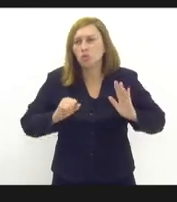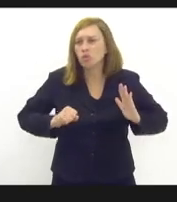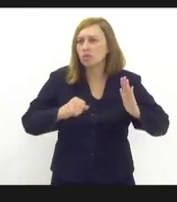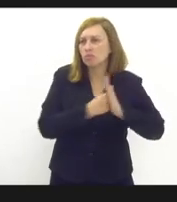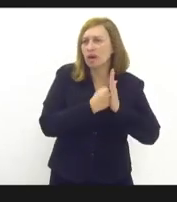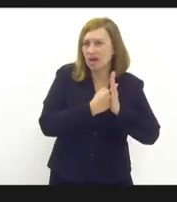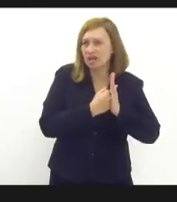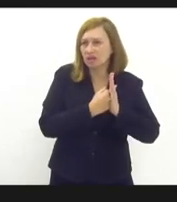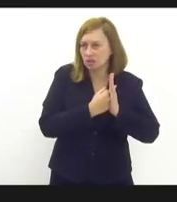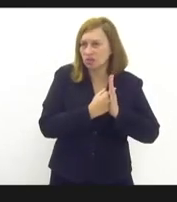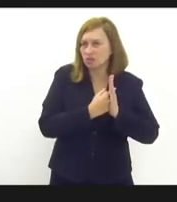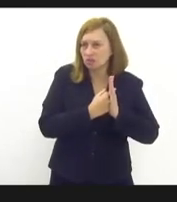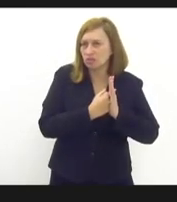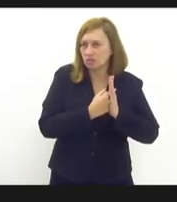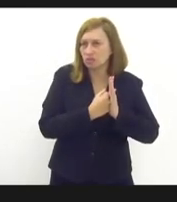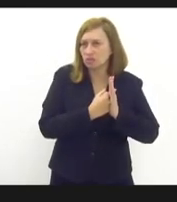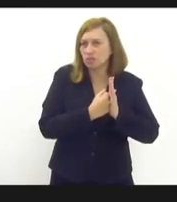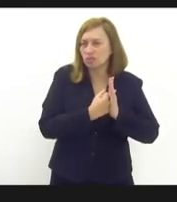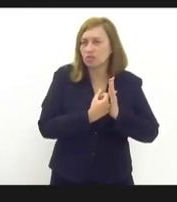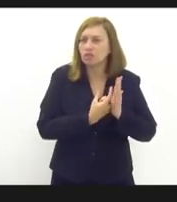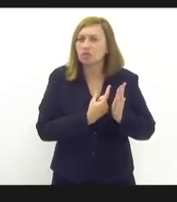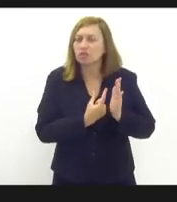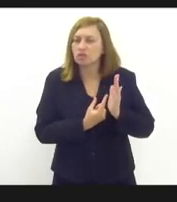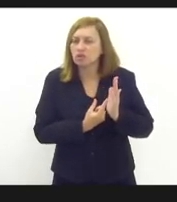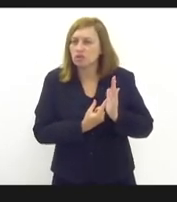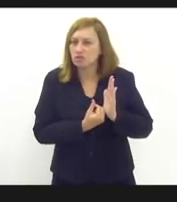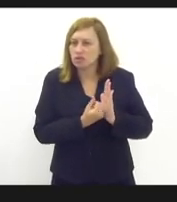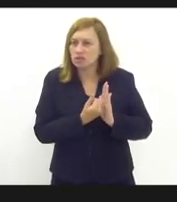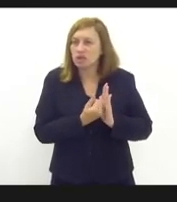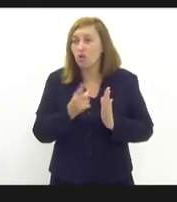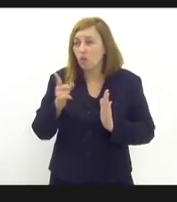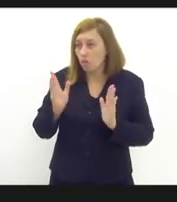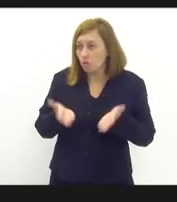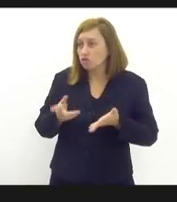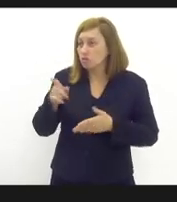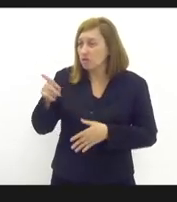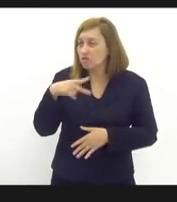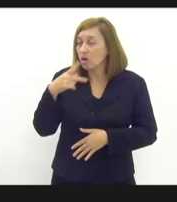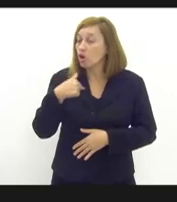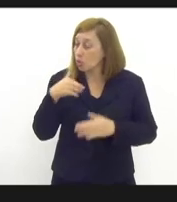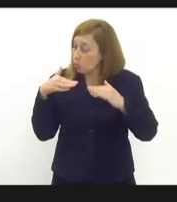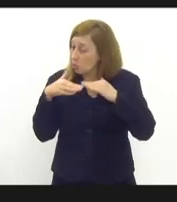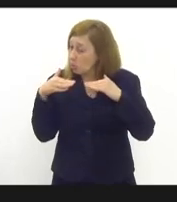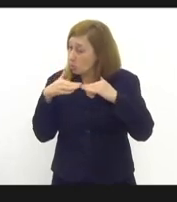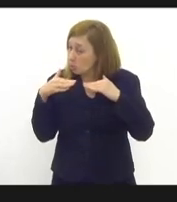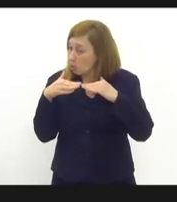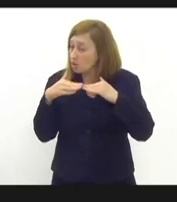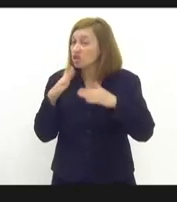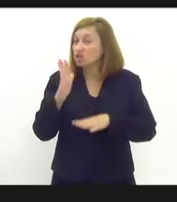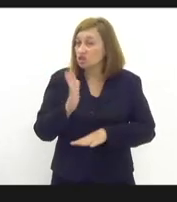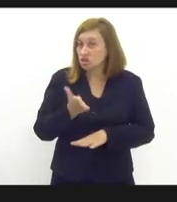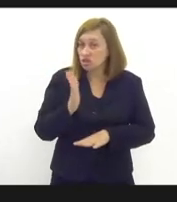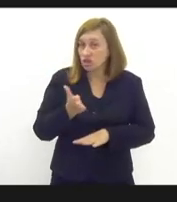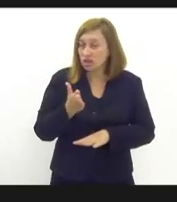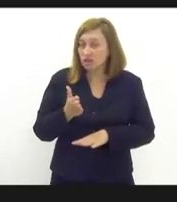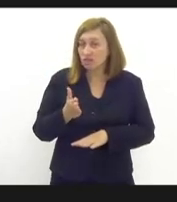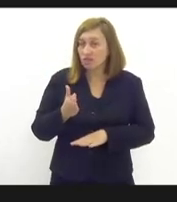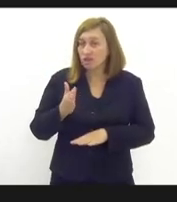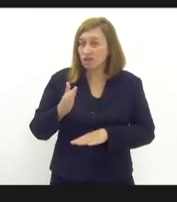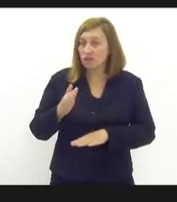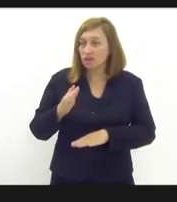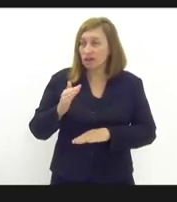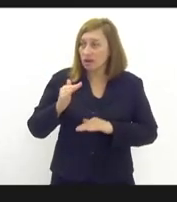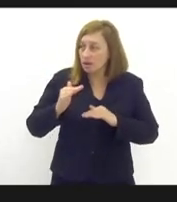financeiro, sem dúvida alguma. Hoje, como ele muito bem mencionou, e eu concordo, ele já deveria estar na patente